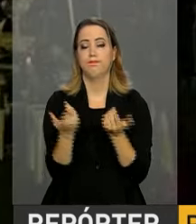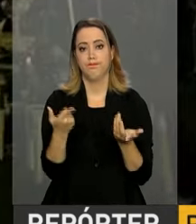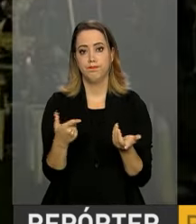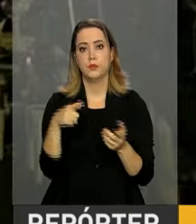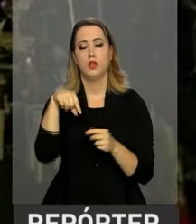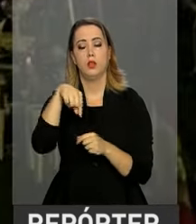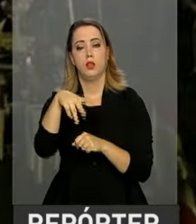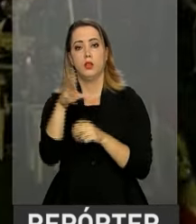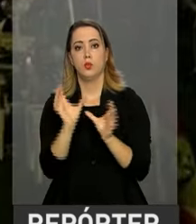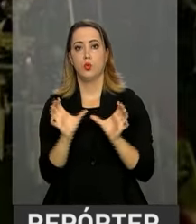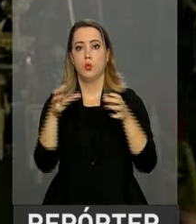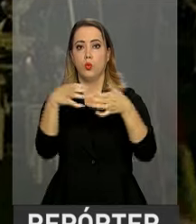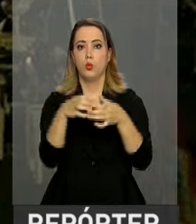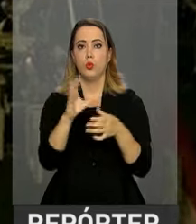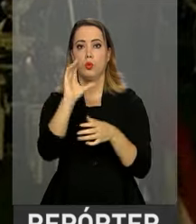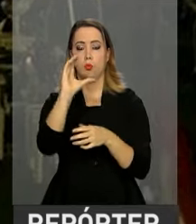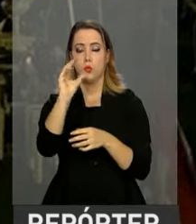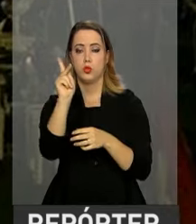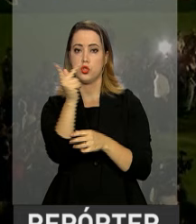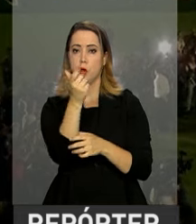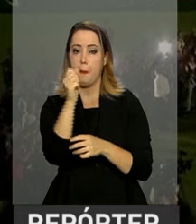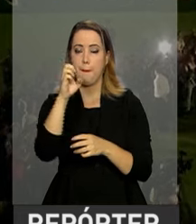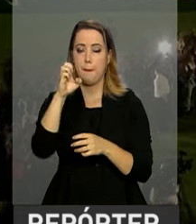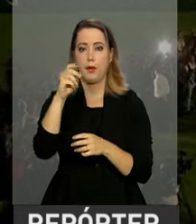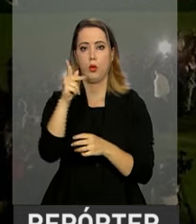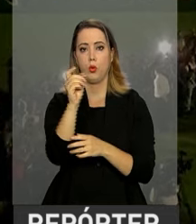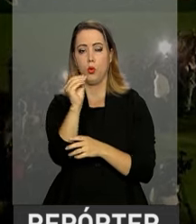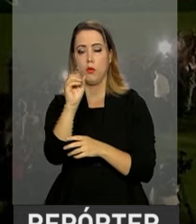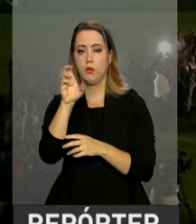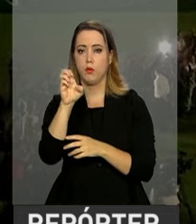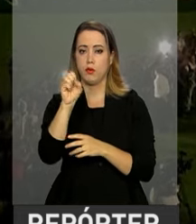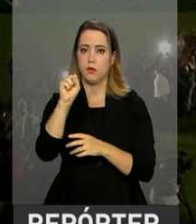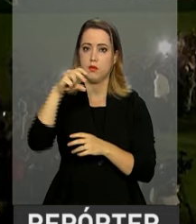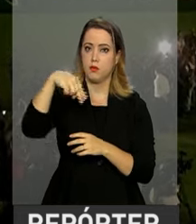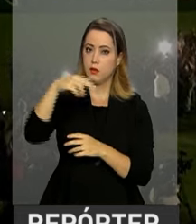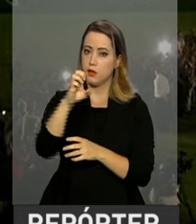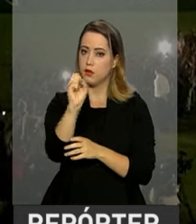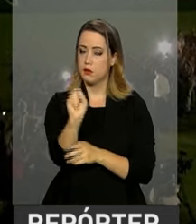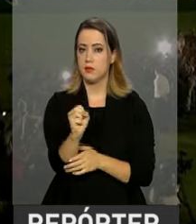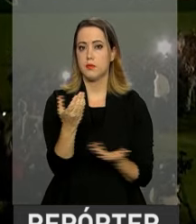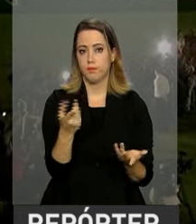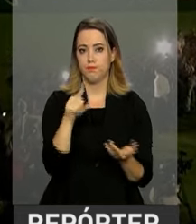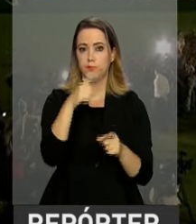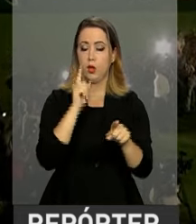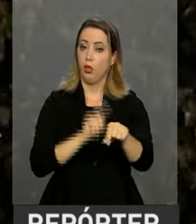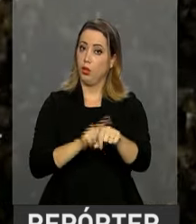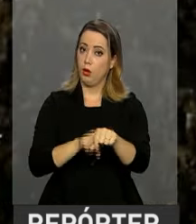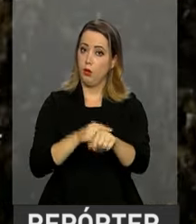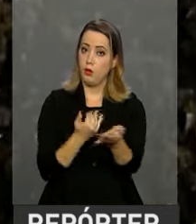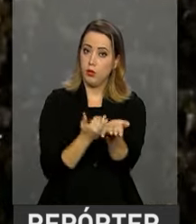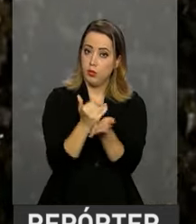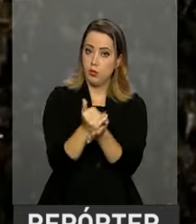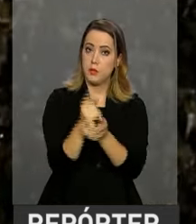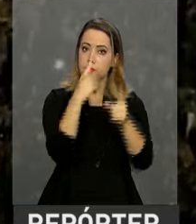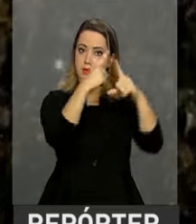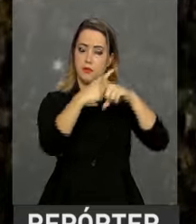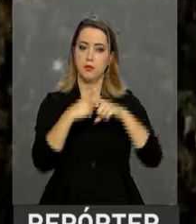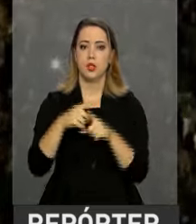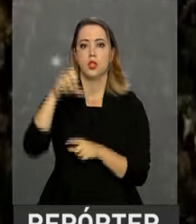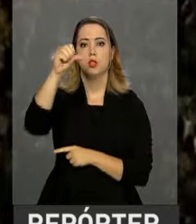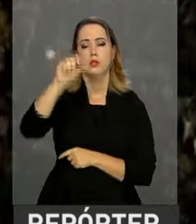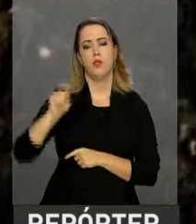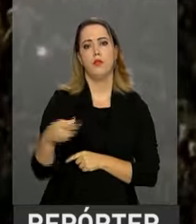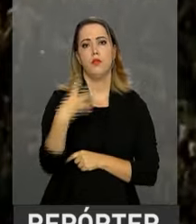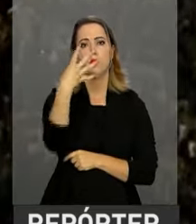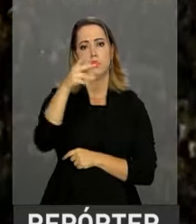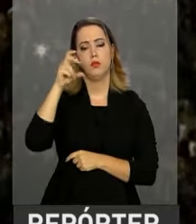Colômbia, o primeiro jogo da final da Copa Sul-Americana. Na hora em que começaria a partida, às 9h45